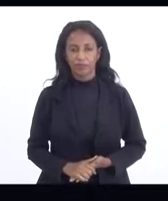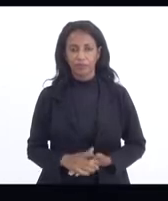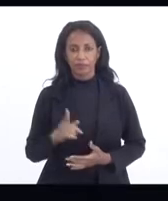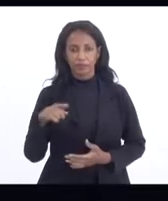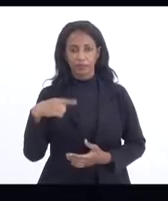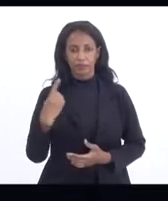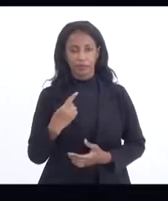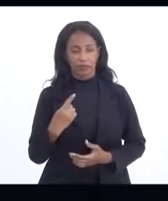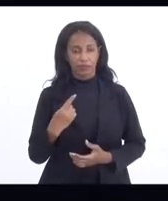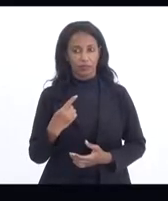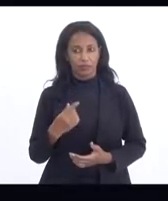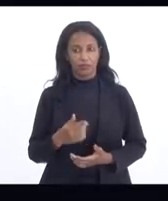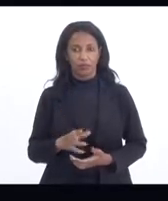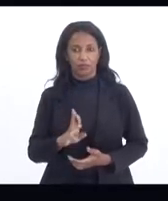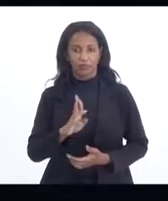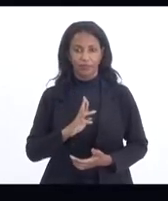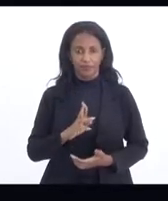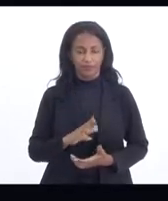nosso intento.